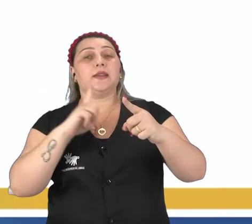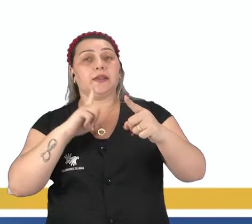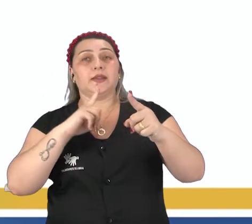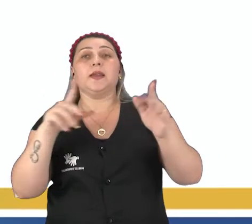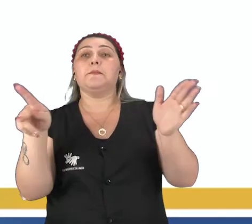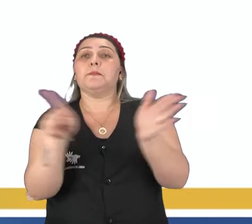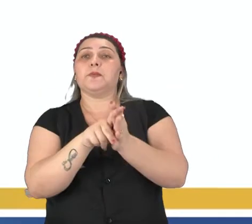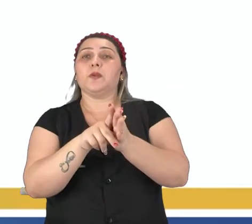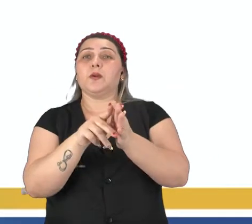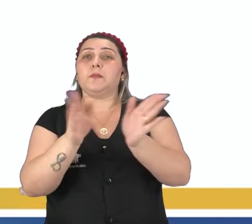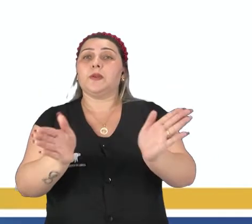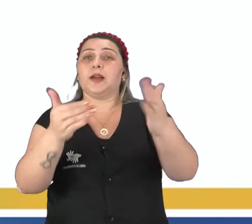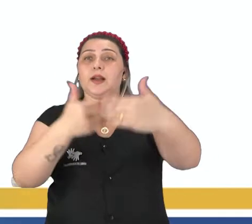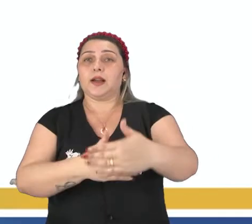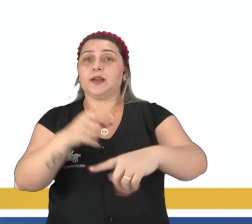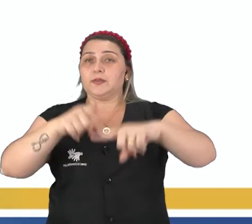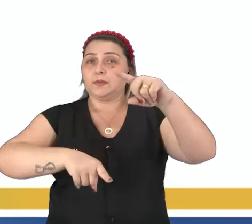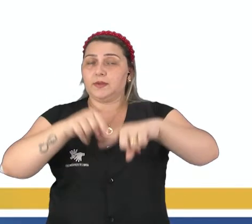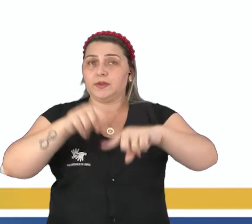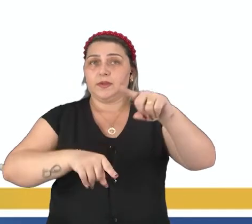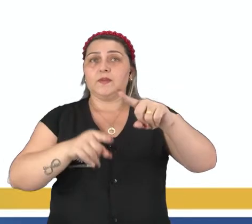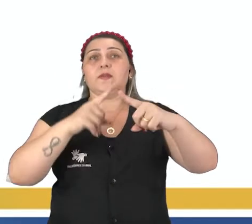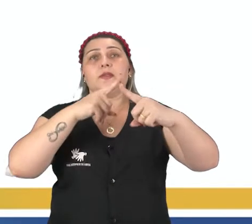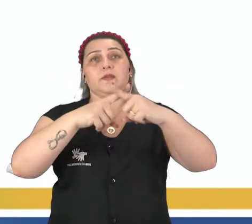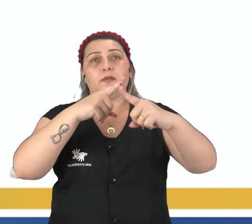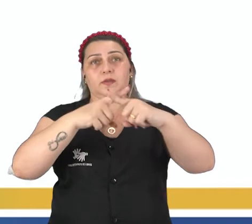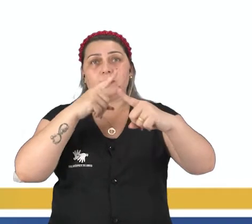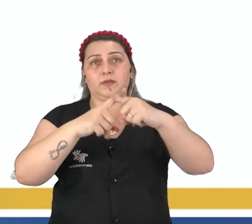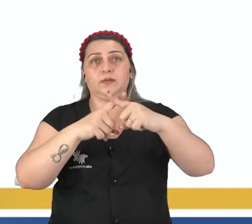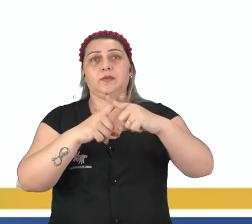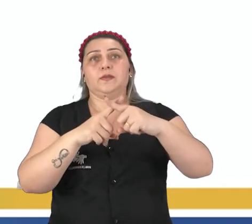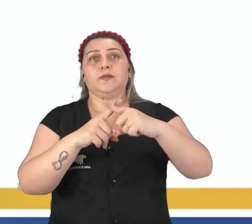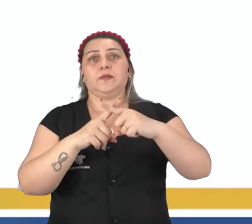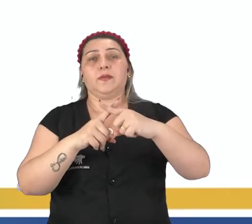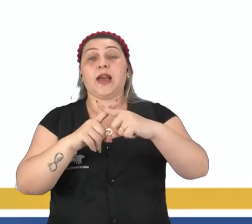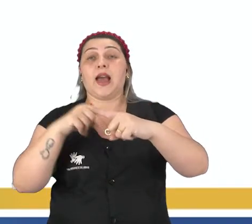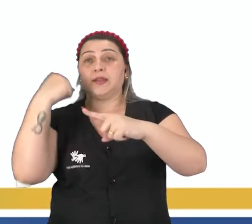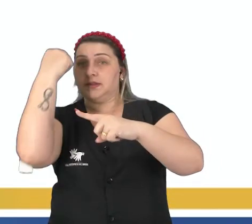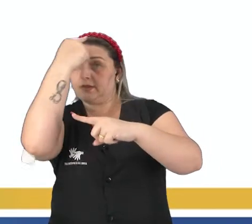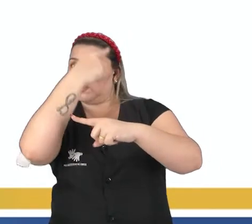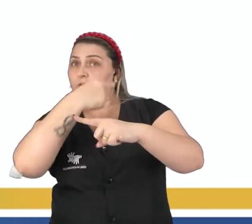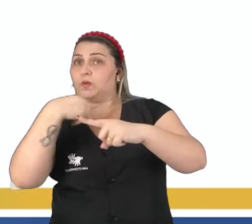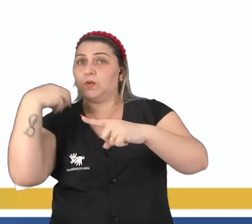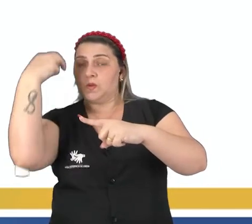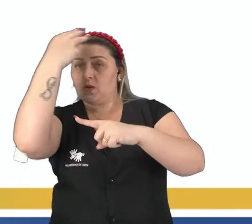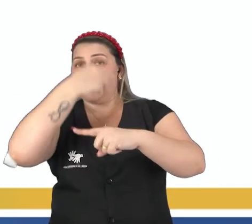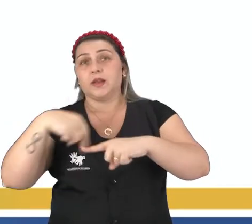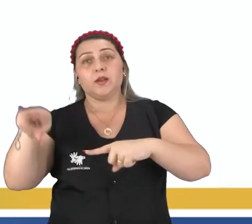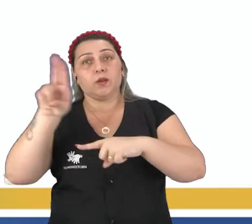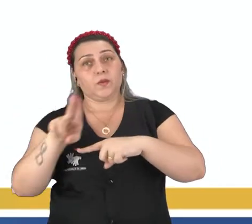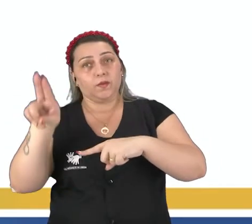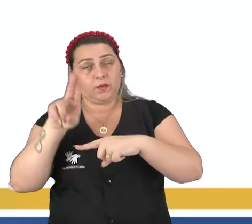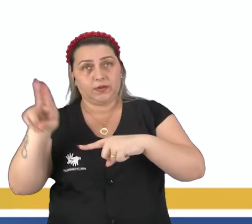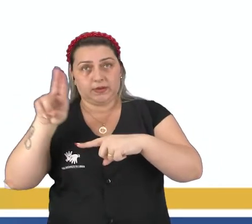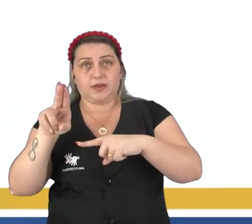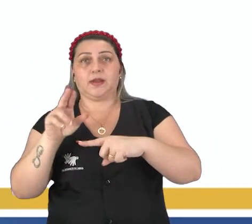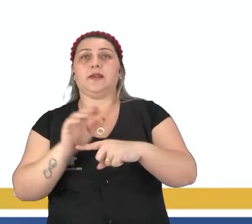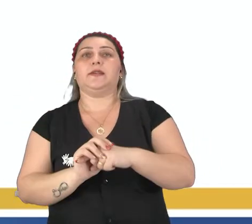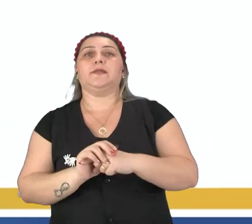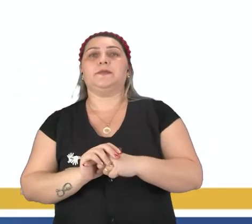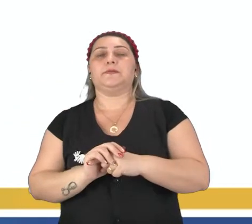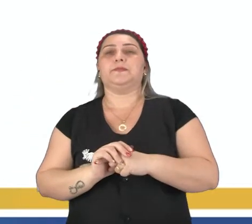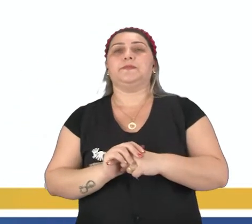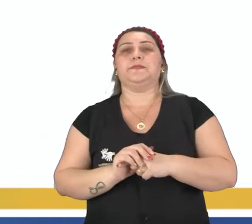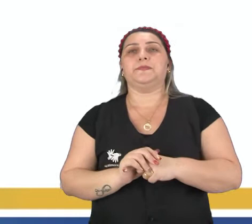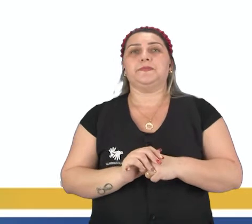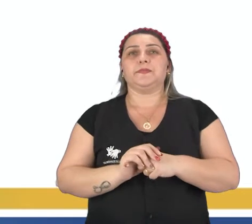especificada na caixa, tá? Você vai multiplicar a potência vezes as horas, né? O tempo de uso desse aparelho. Então, você multiplica